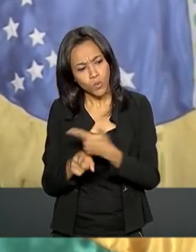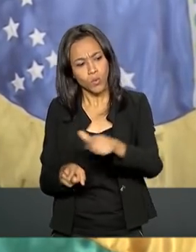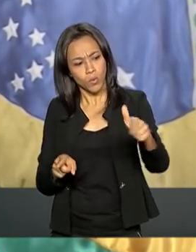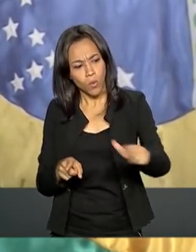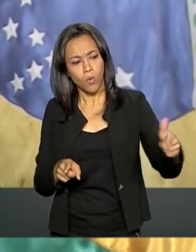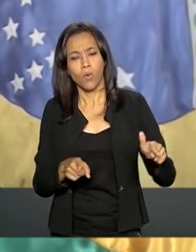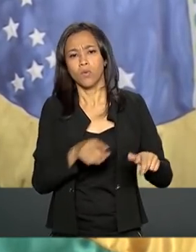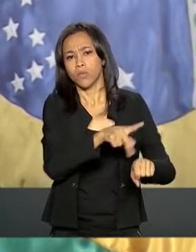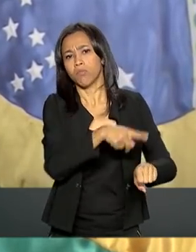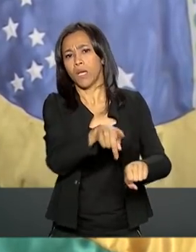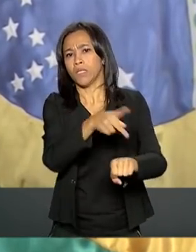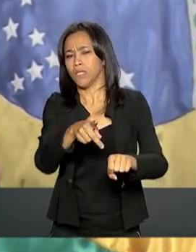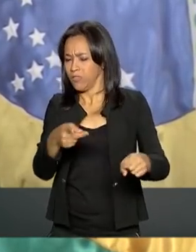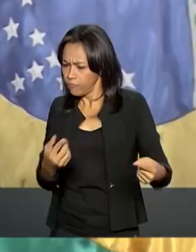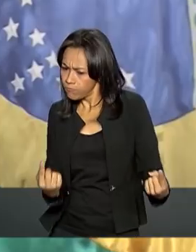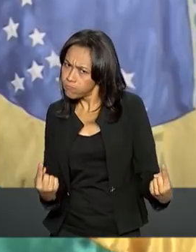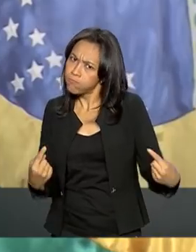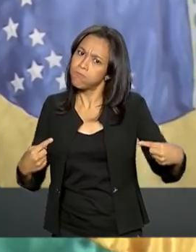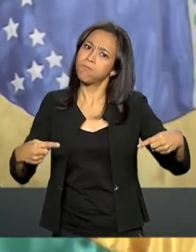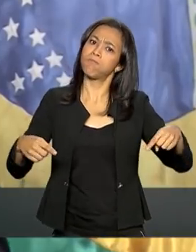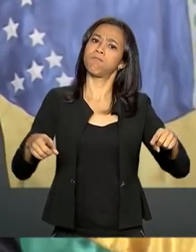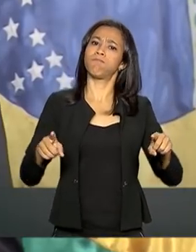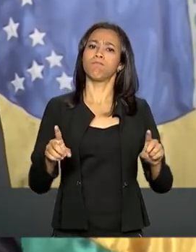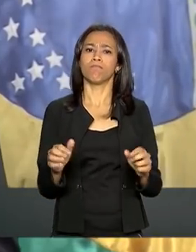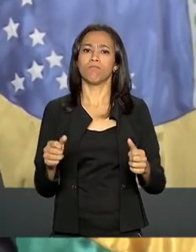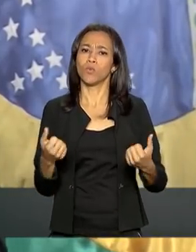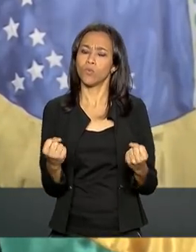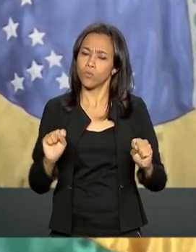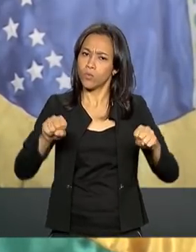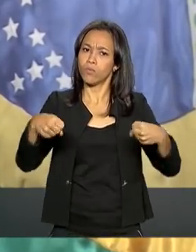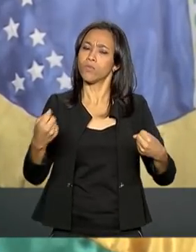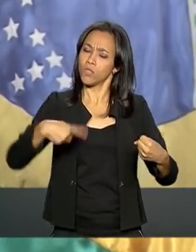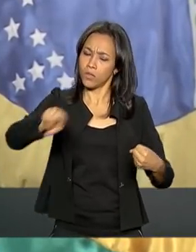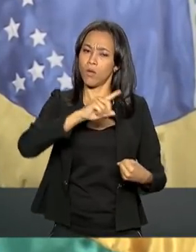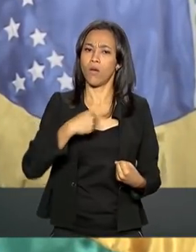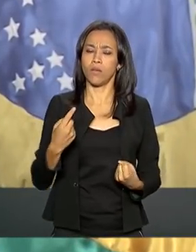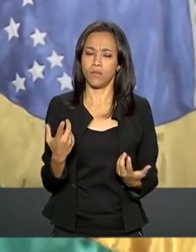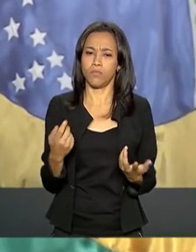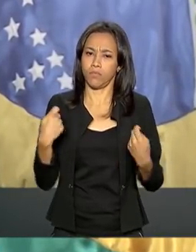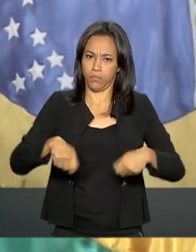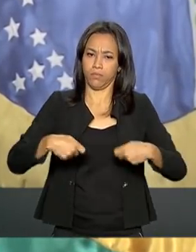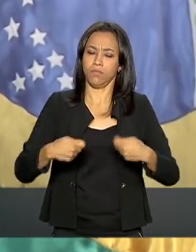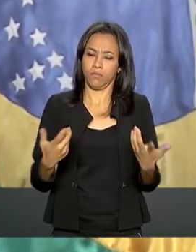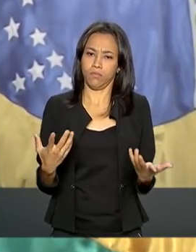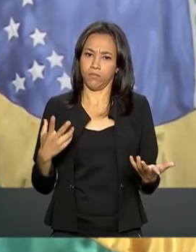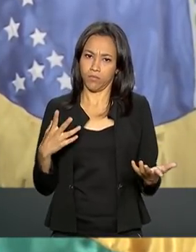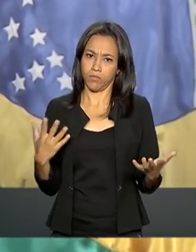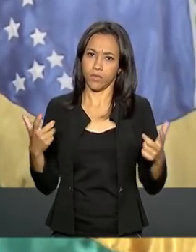Sul, para o local de destaque que nós merecemos estar.